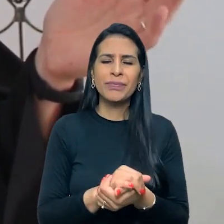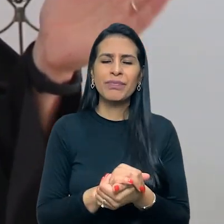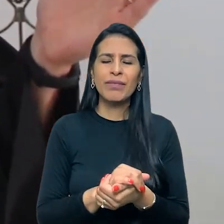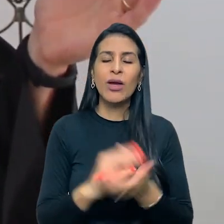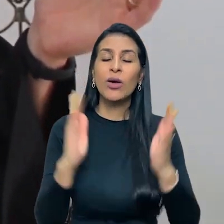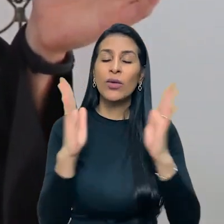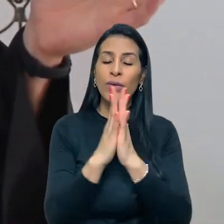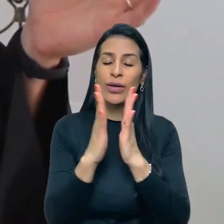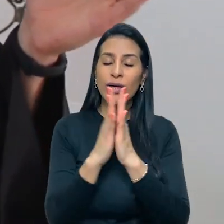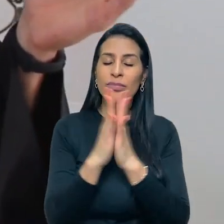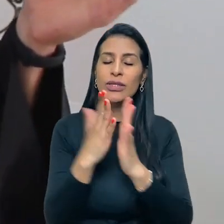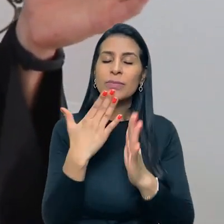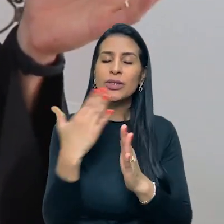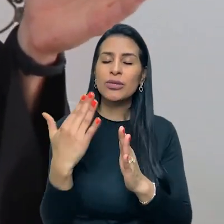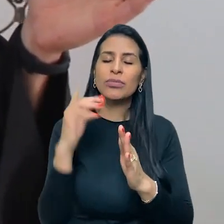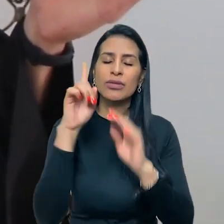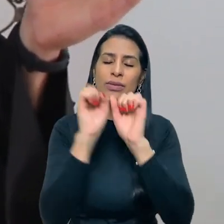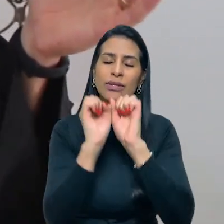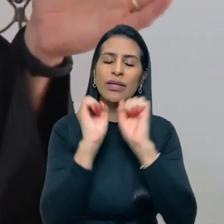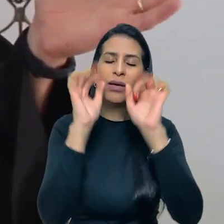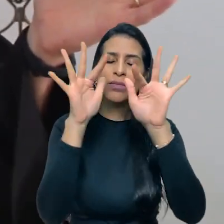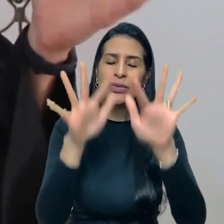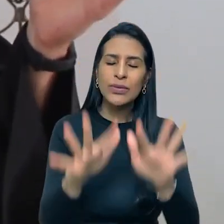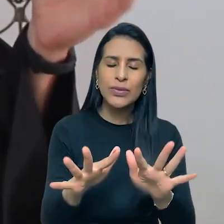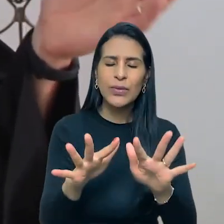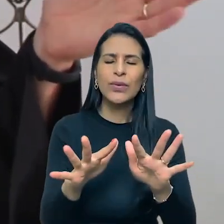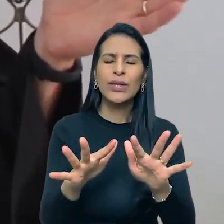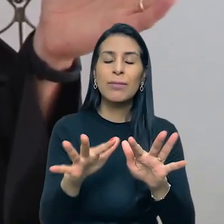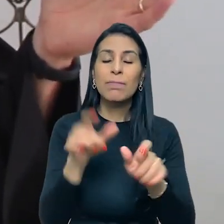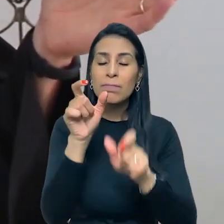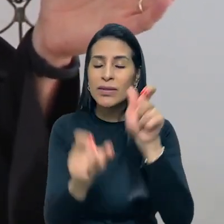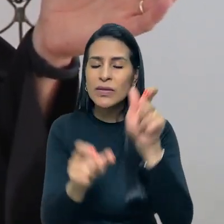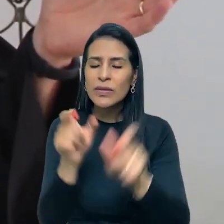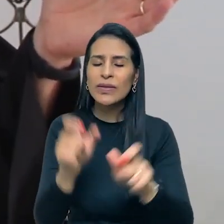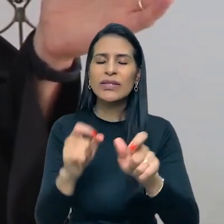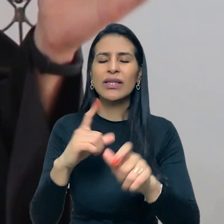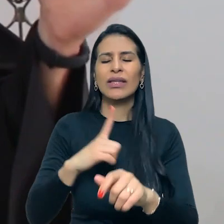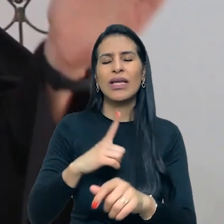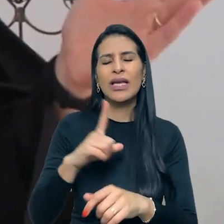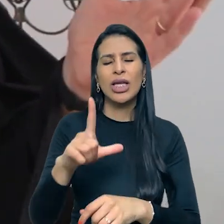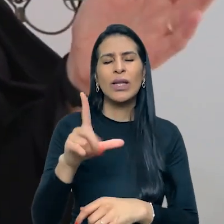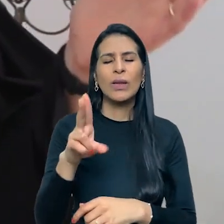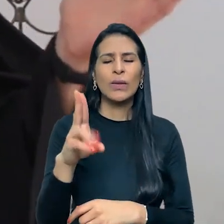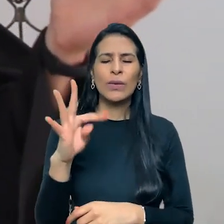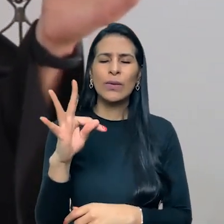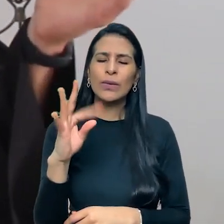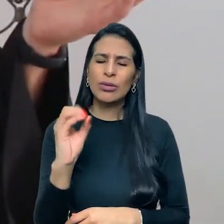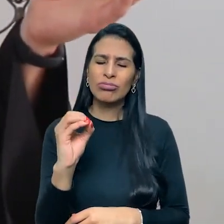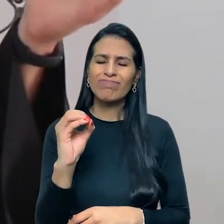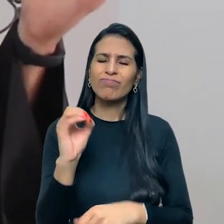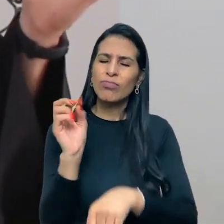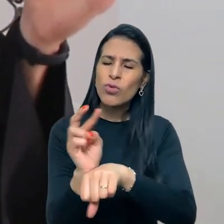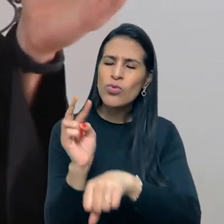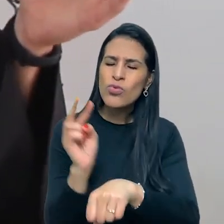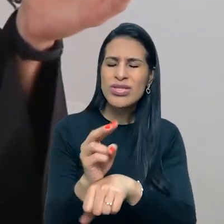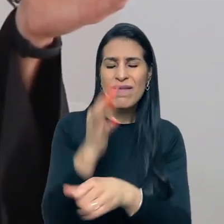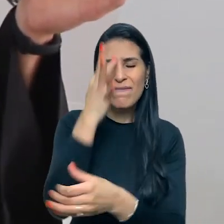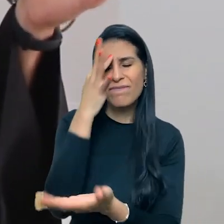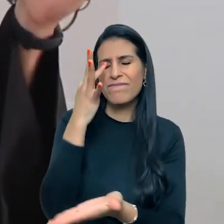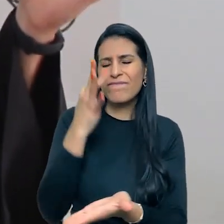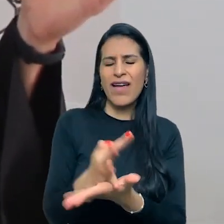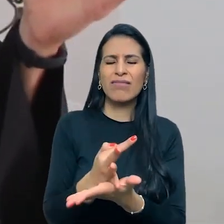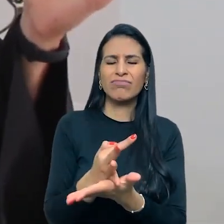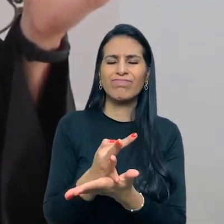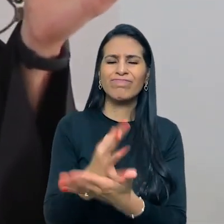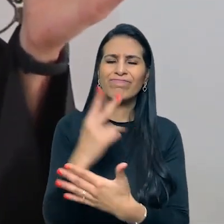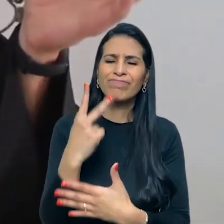Rogamos teu amparo e sustento às pessoas em luto. Preserva nossa fé, a fim de